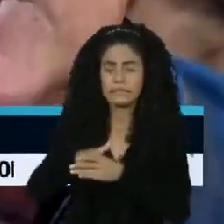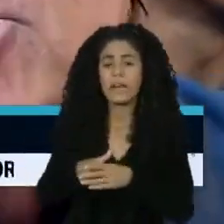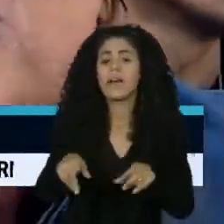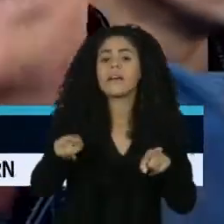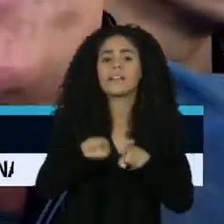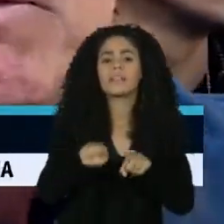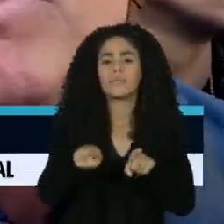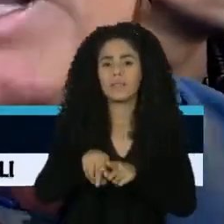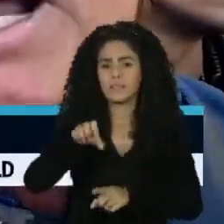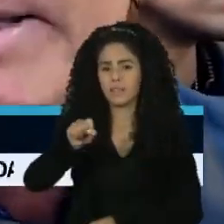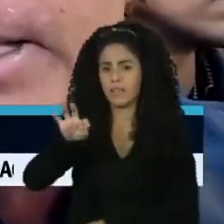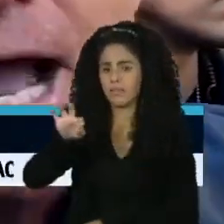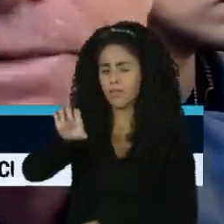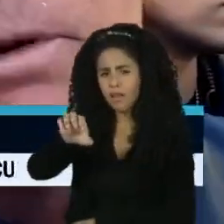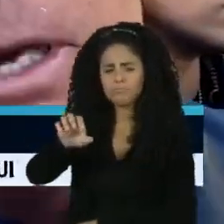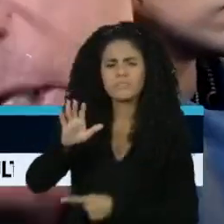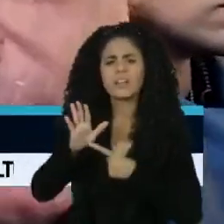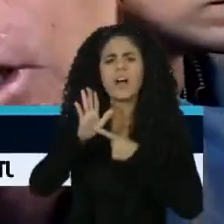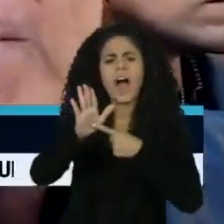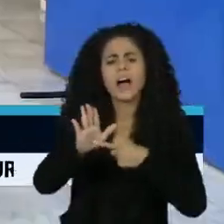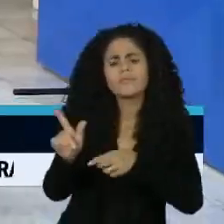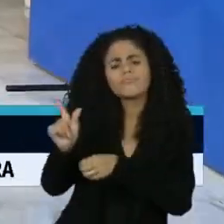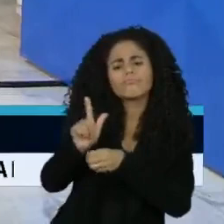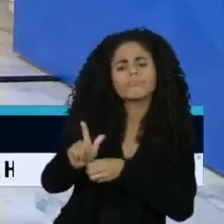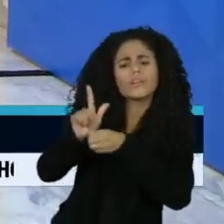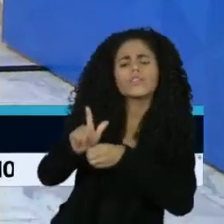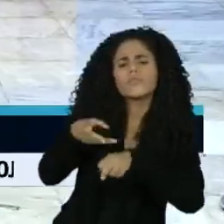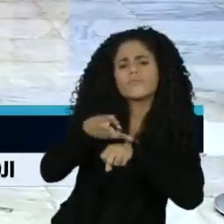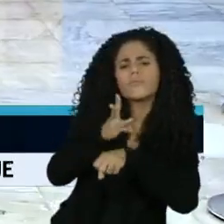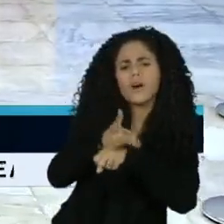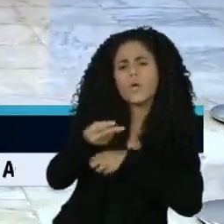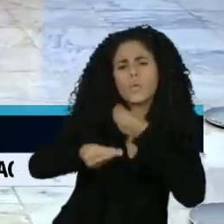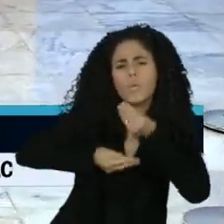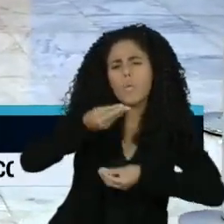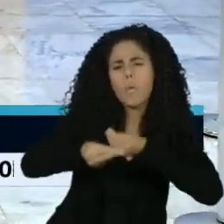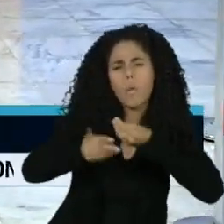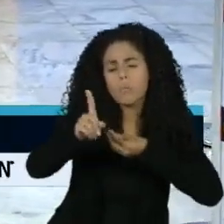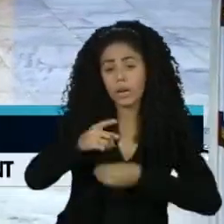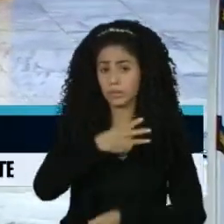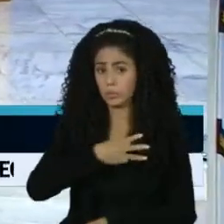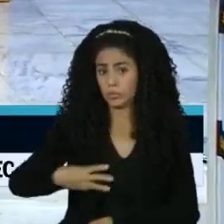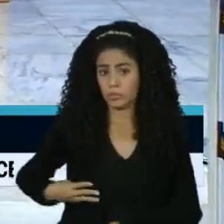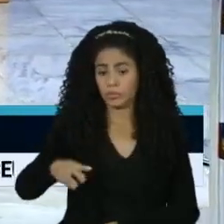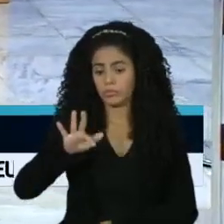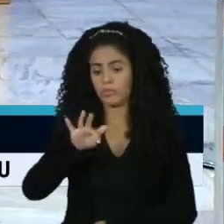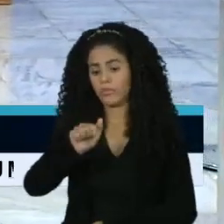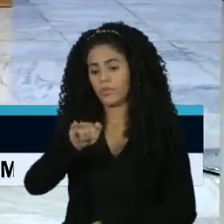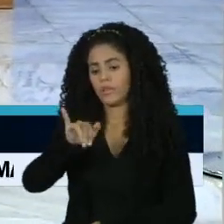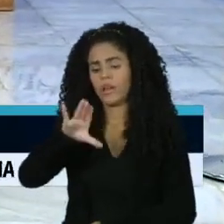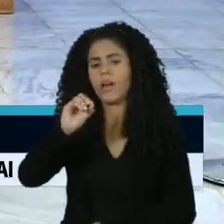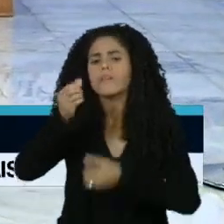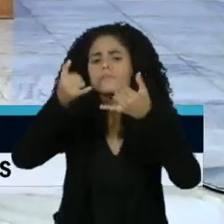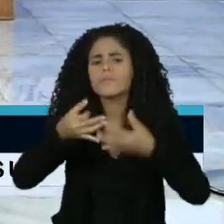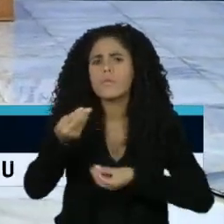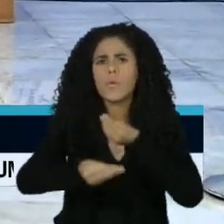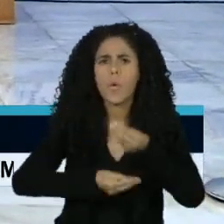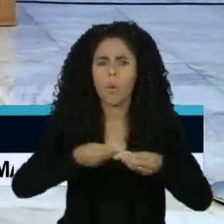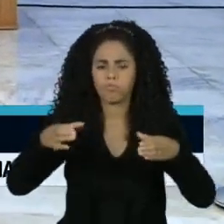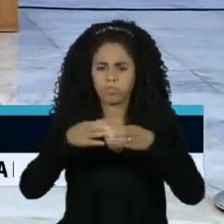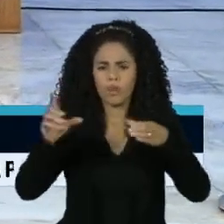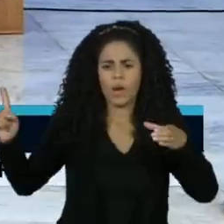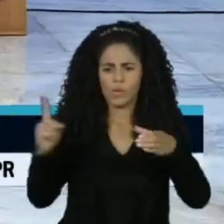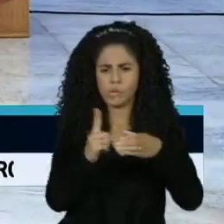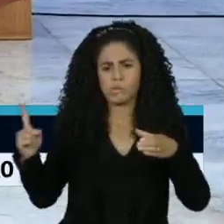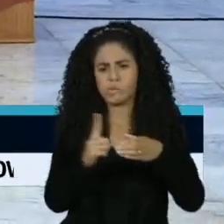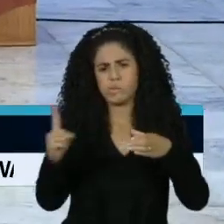uma interferência do TSE na gestão do aplicativo conforme o ministro Fábio Faria a decisão do WhatsApp agora tem mais